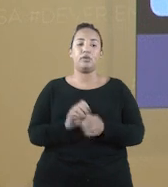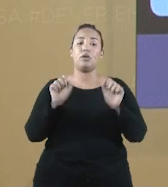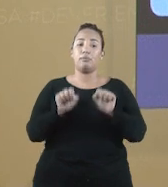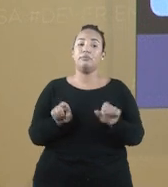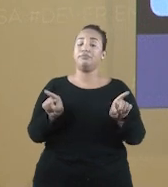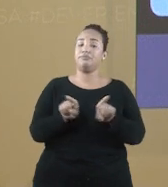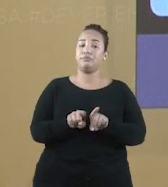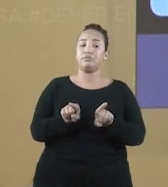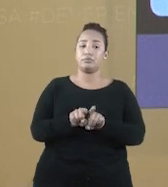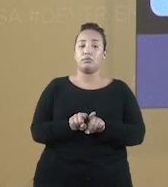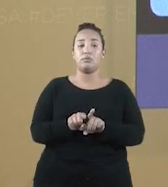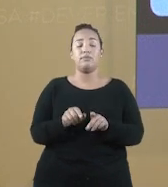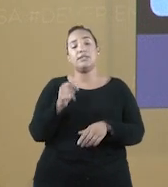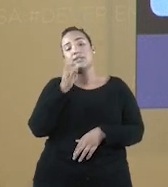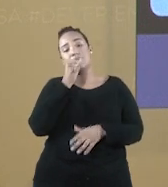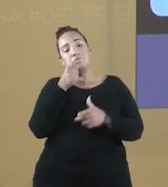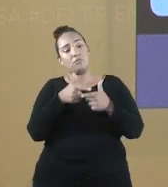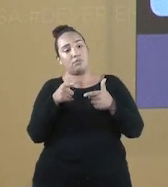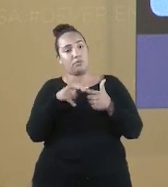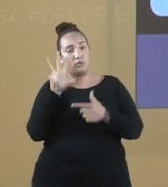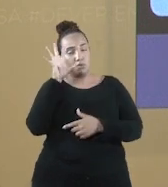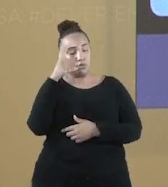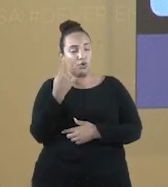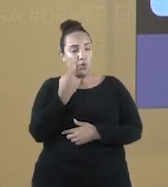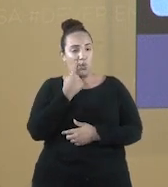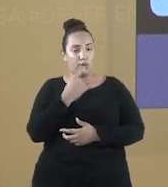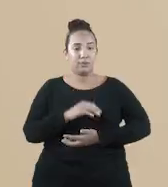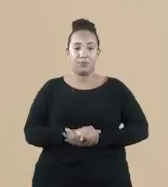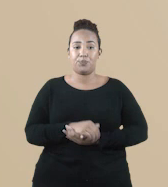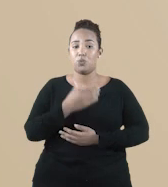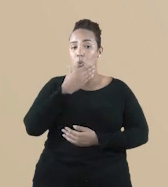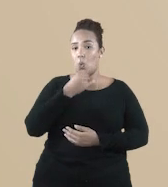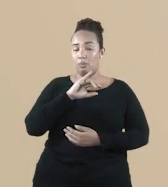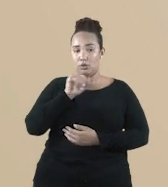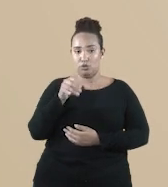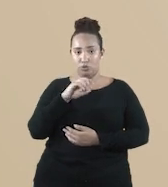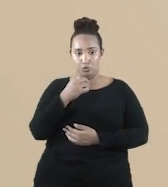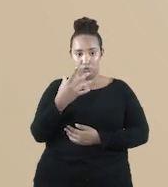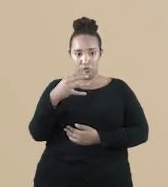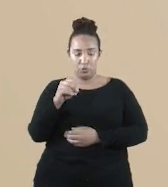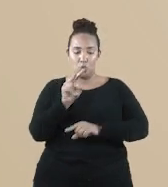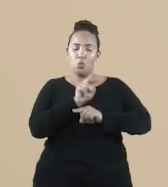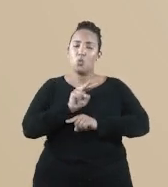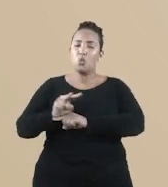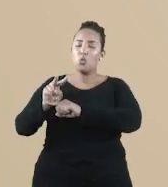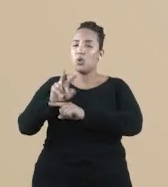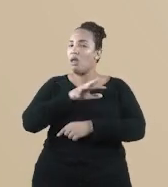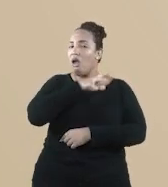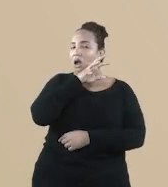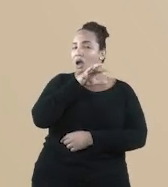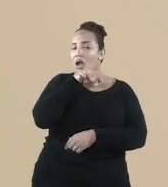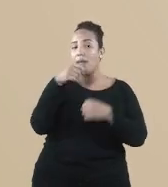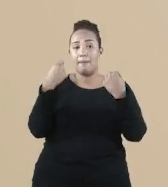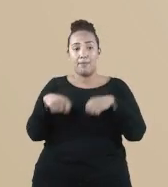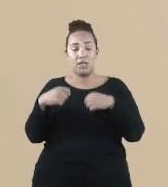Podemos também utilizar o metro para resolver problemas. Veja, seu João é criador de animais e